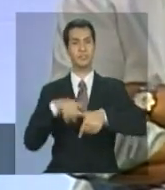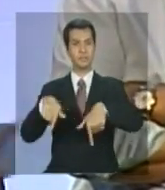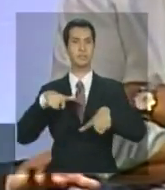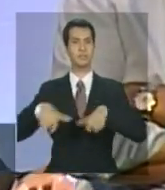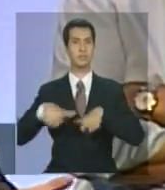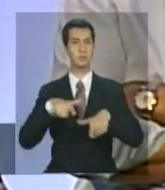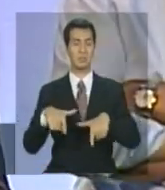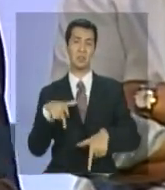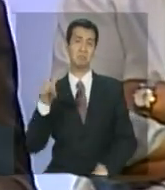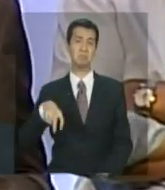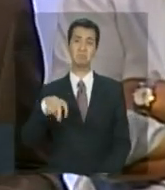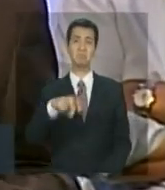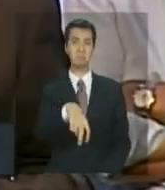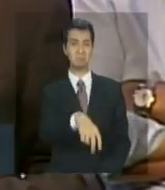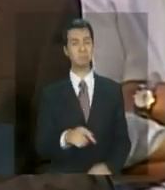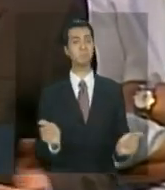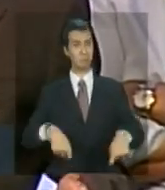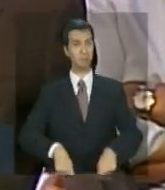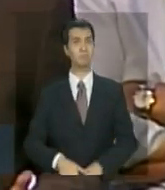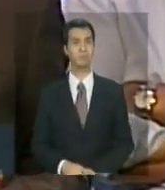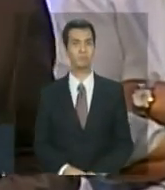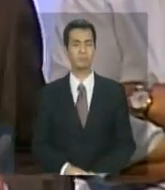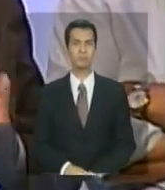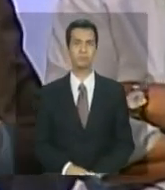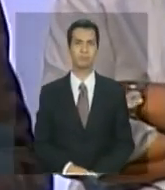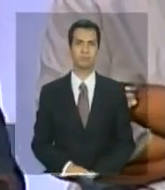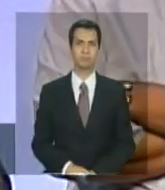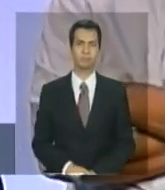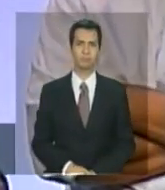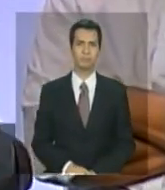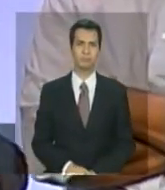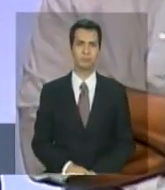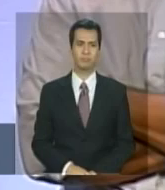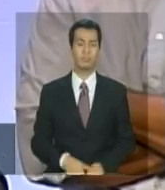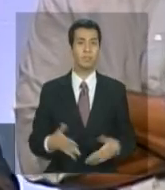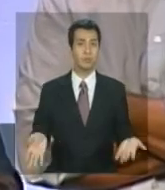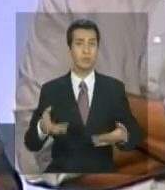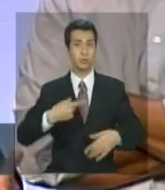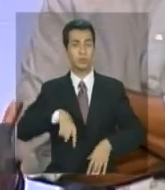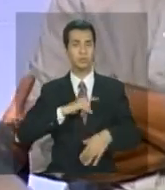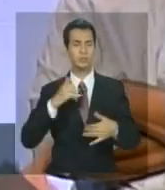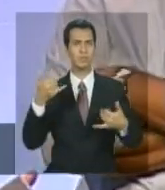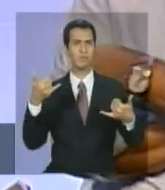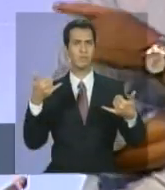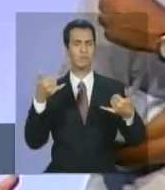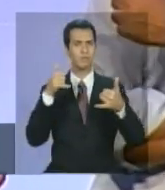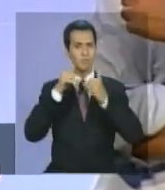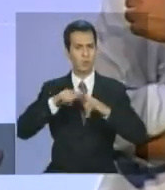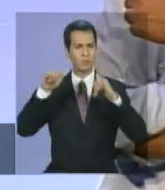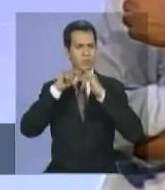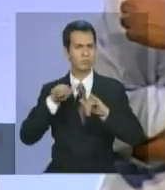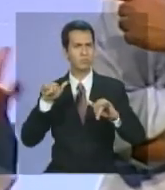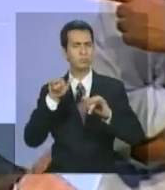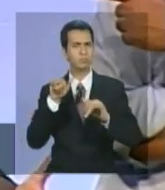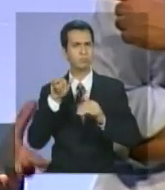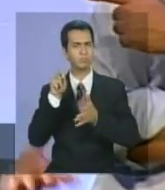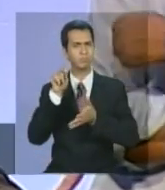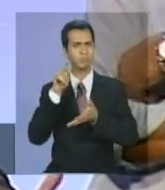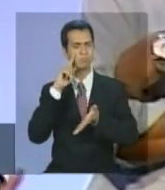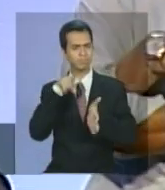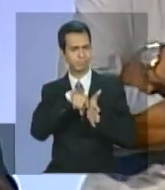local até caminhando. E quando esse tipo de informação nós passamos a dispor